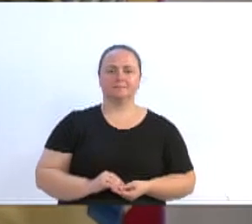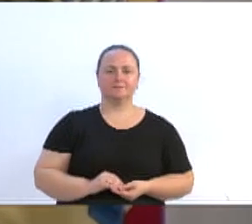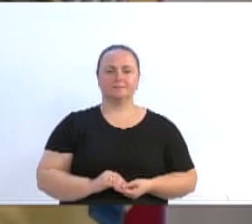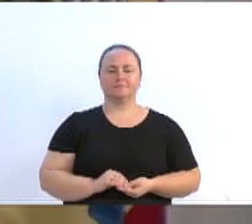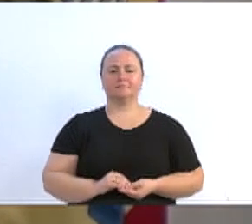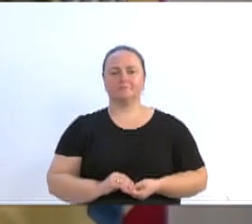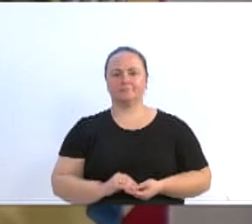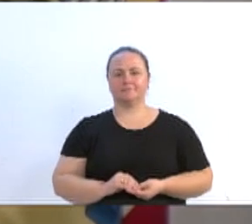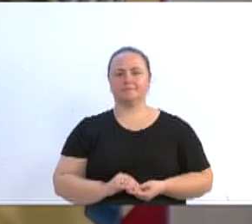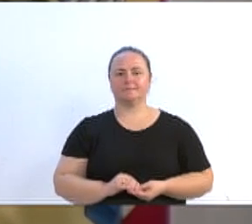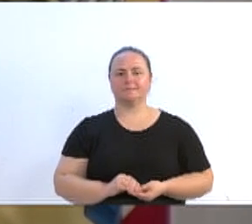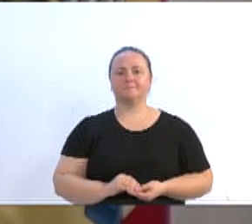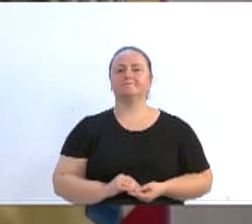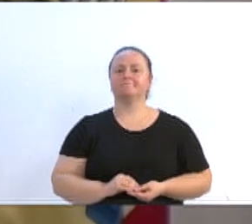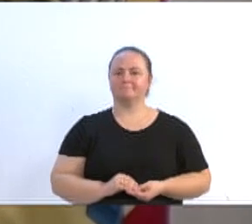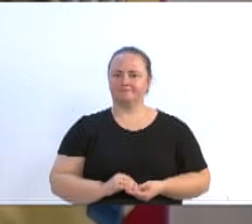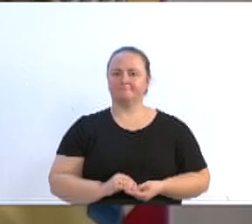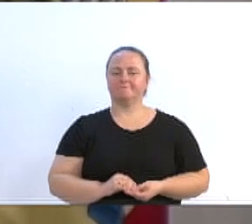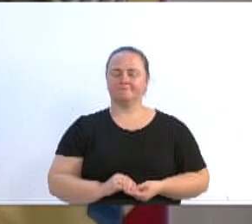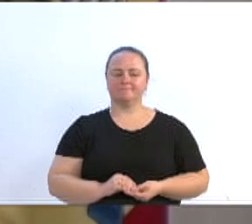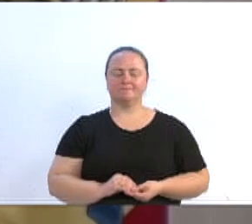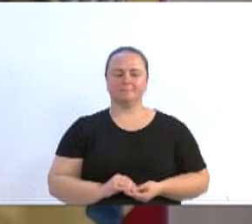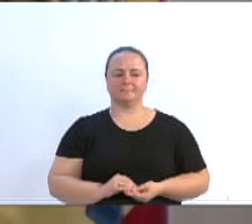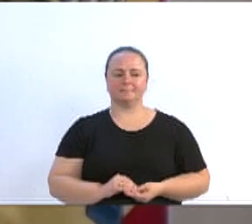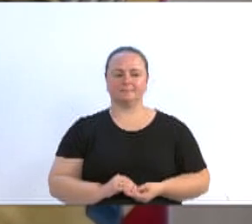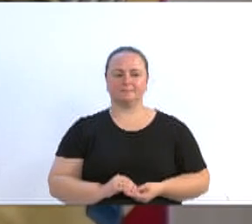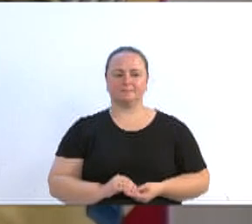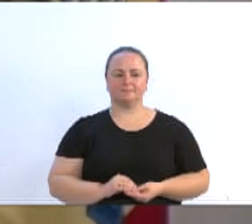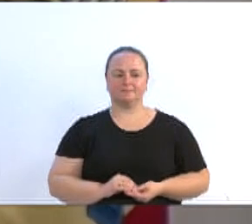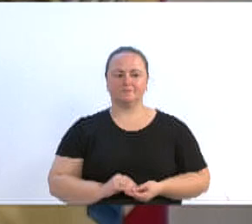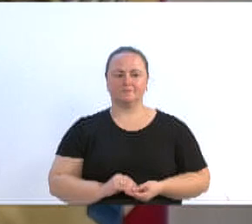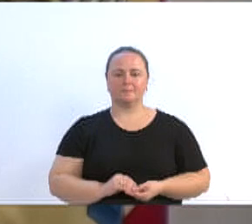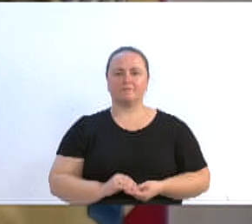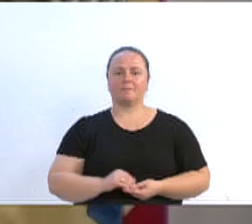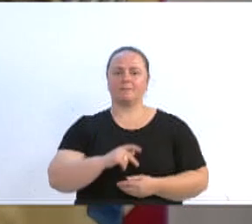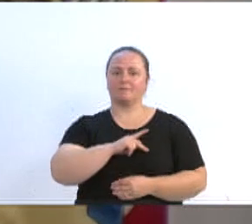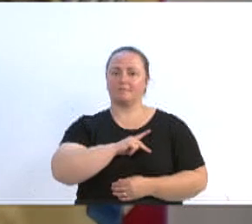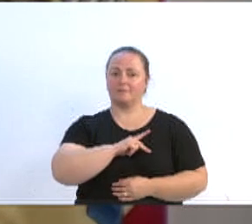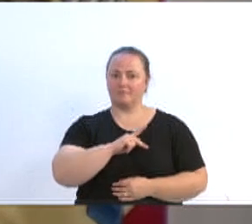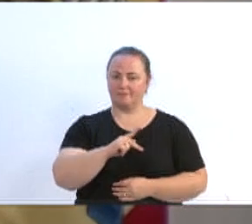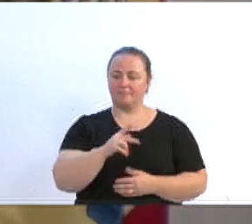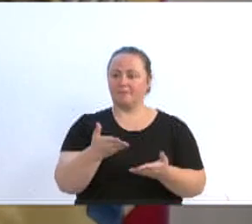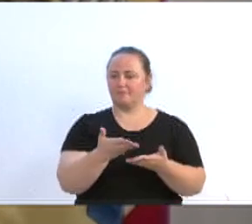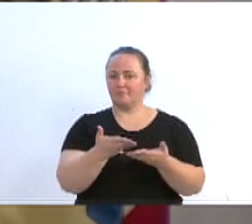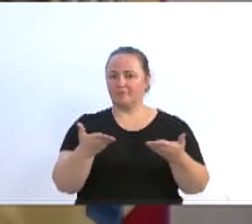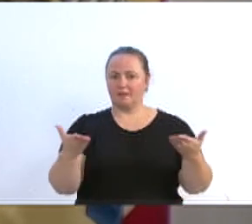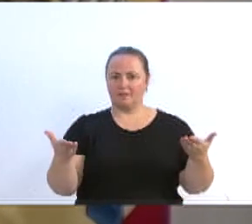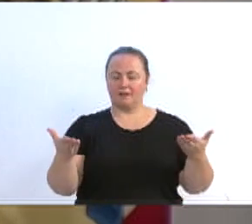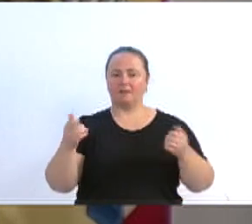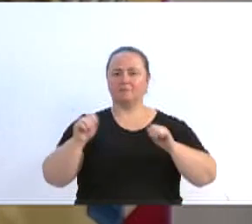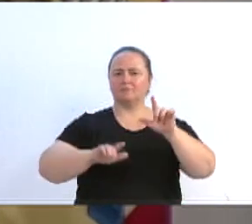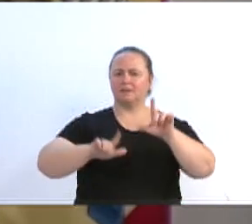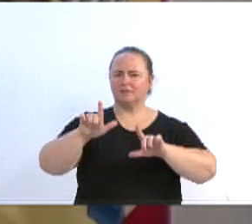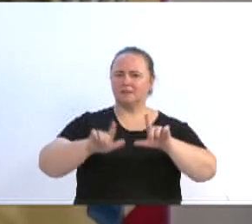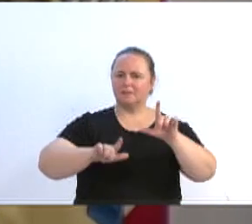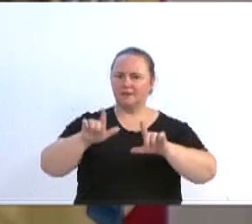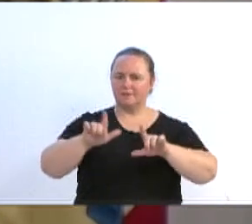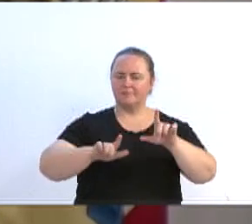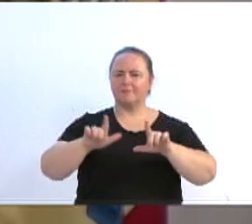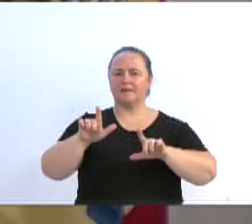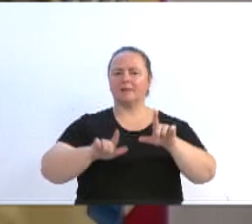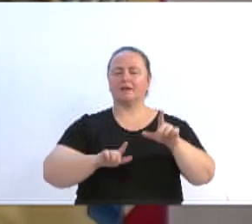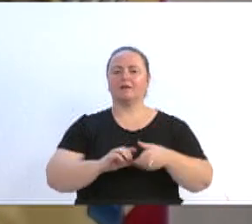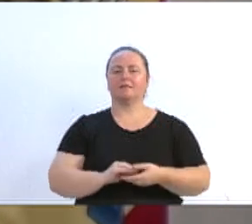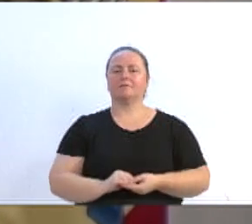Excelentíssimo senhor presidente, colegas vereadores, quem nos assiste pela TVL ou aqui